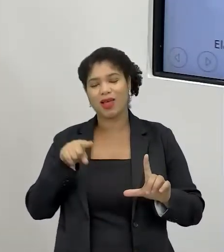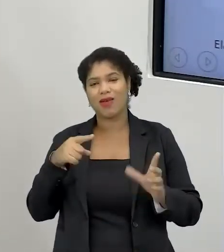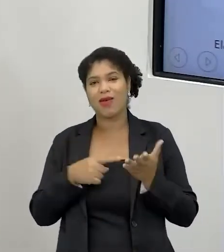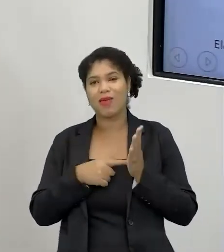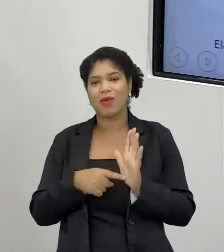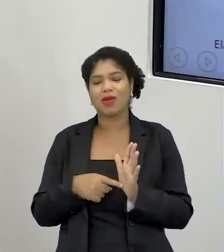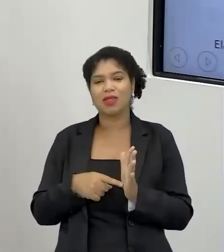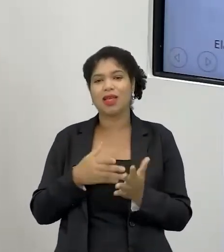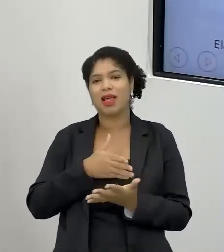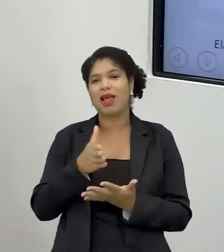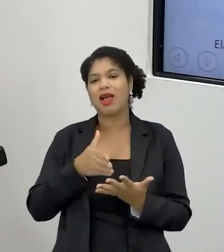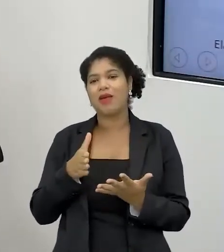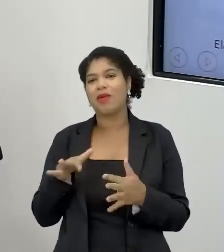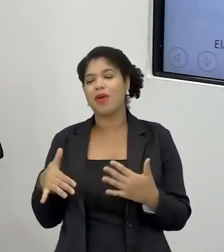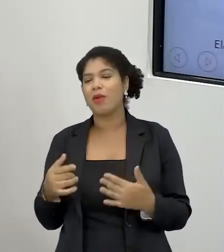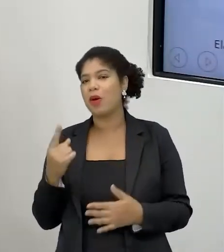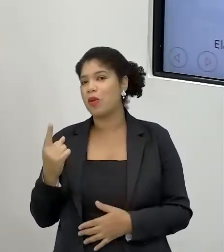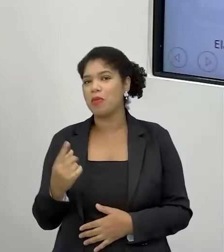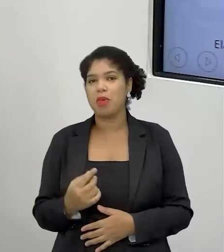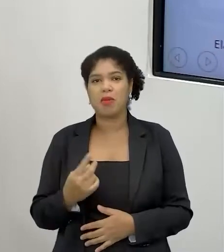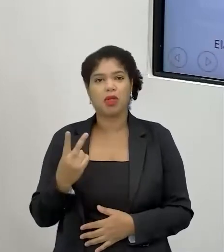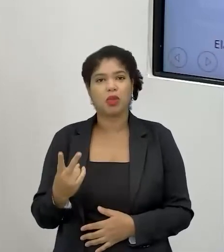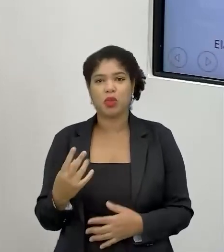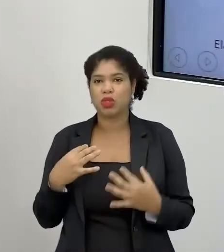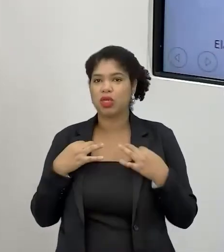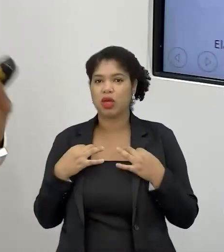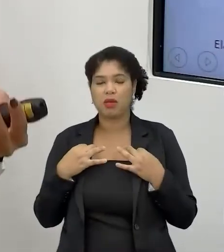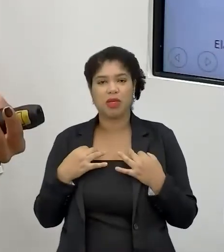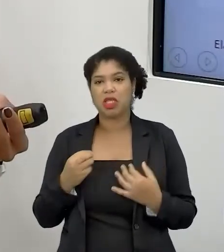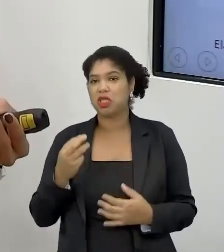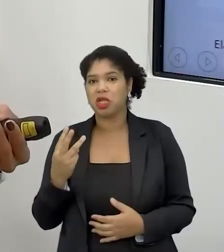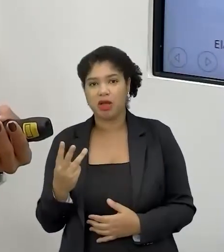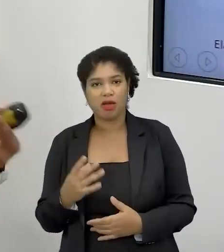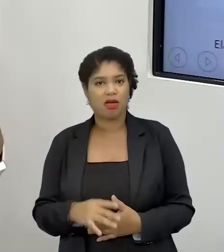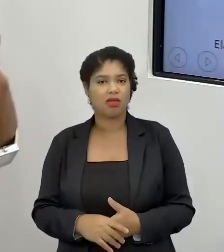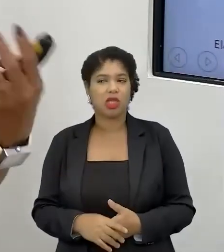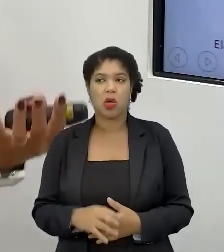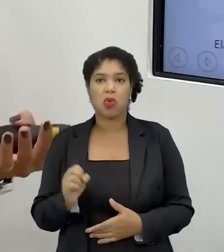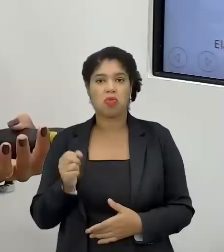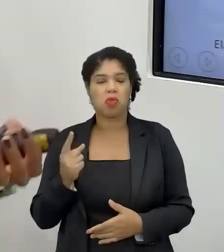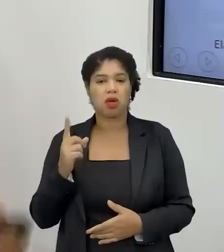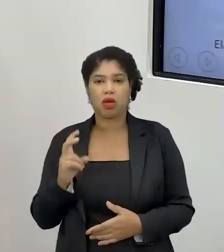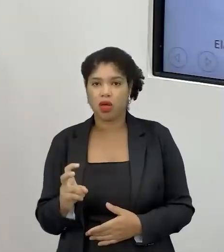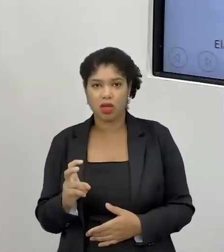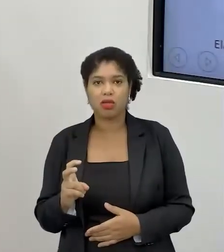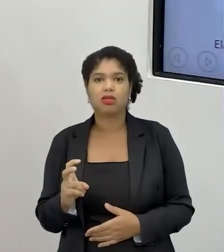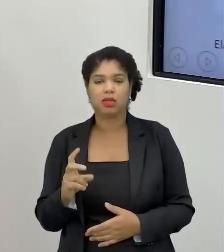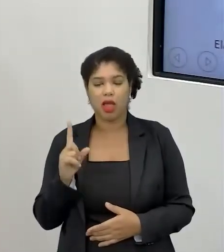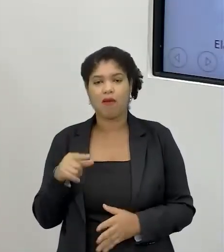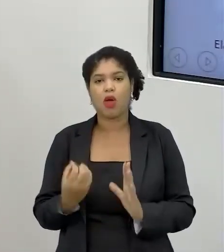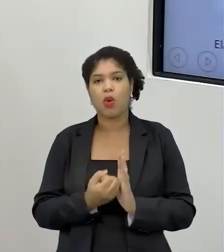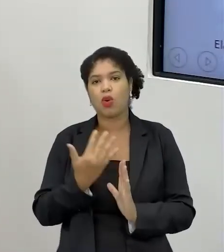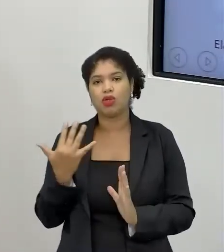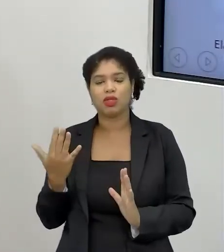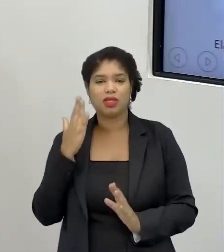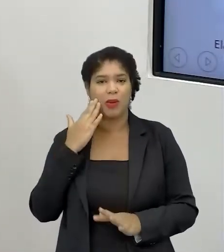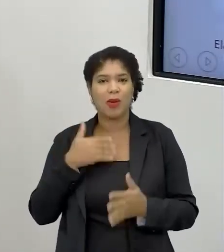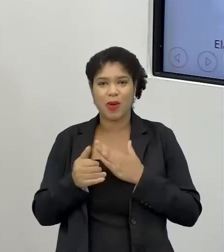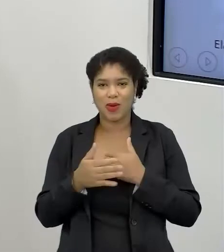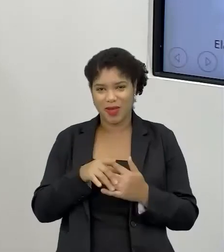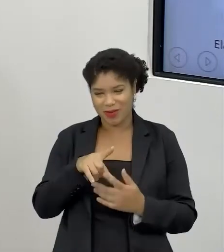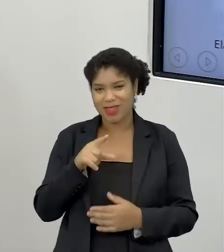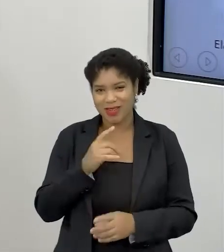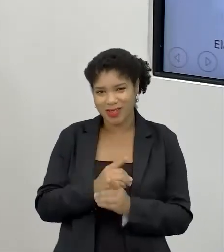percursos aí, né? Para uma, para duas camisetas, né? Por 3, para 15, né? Para quantidades qualquer que você